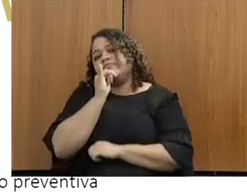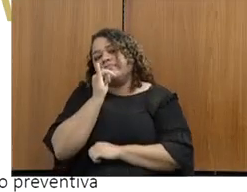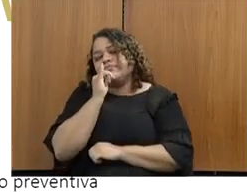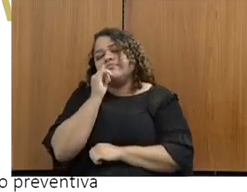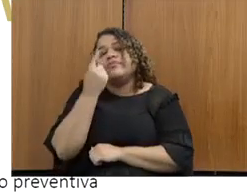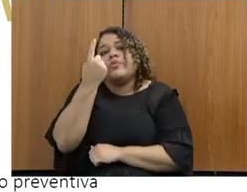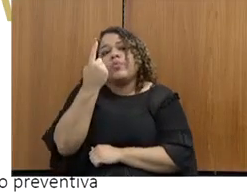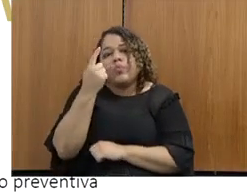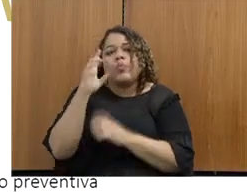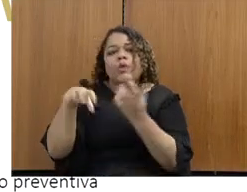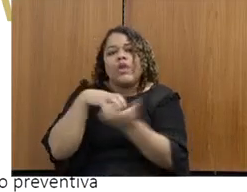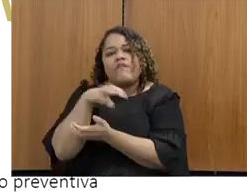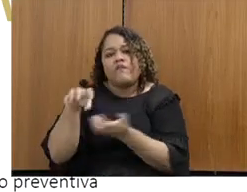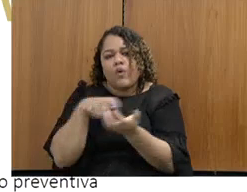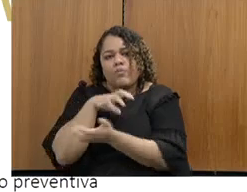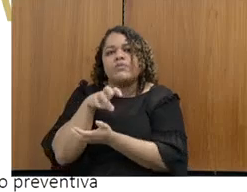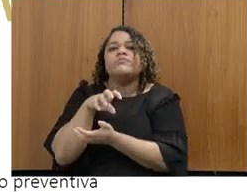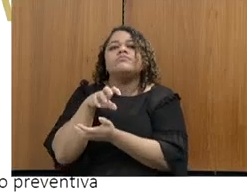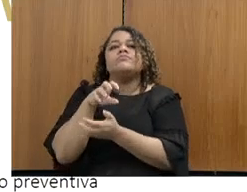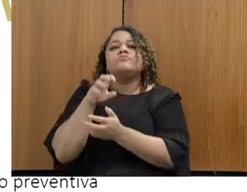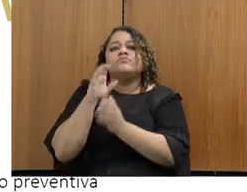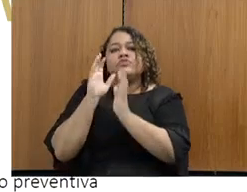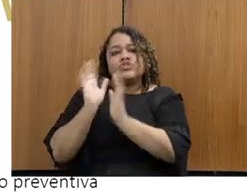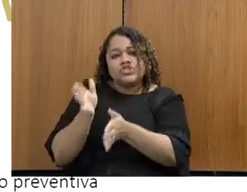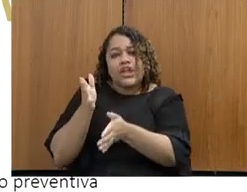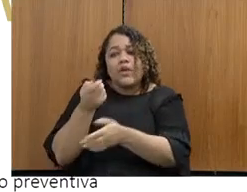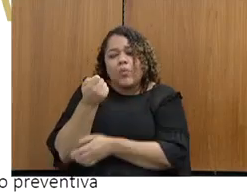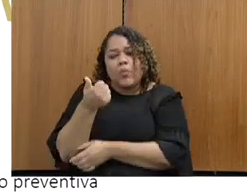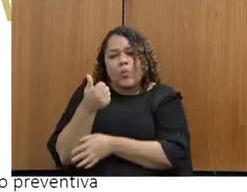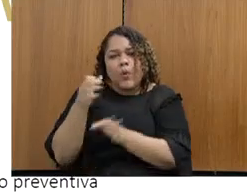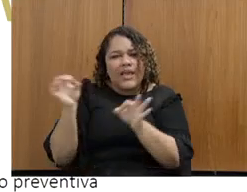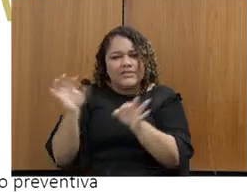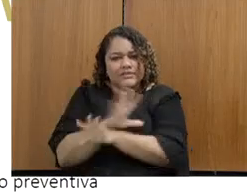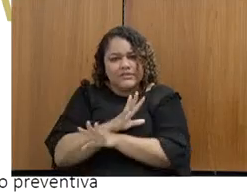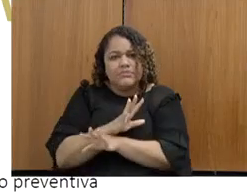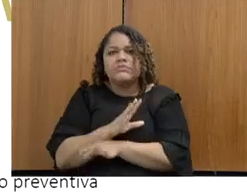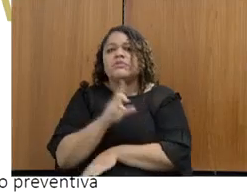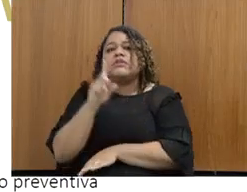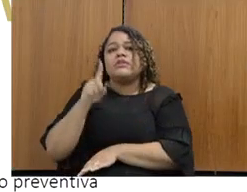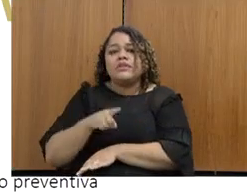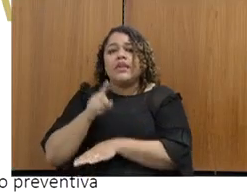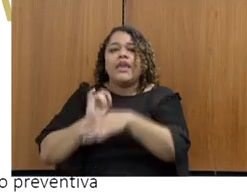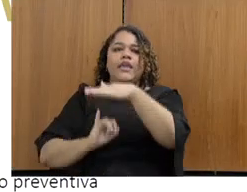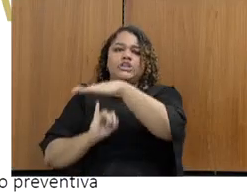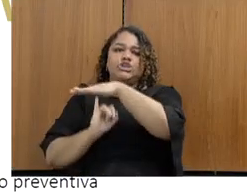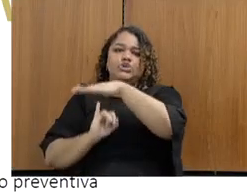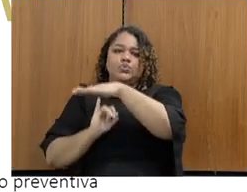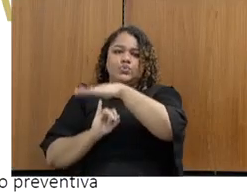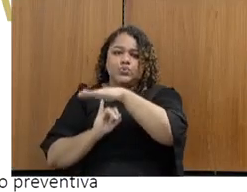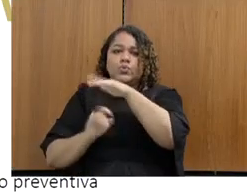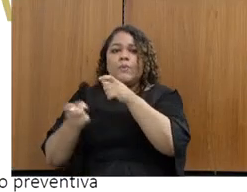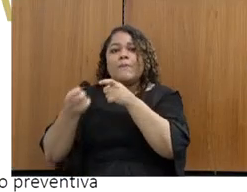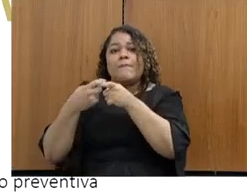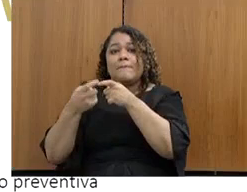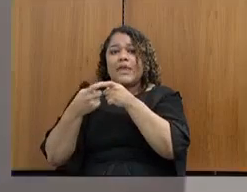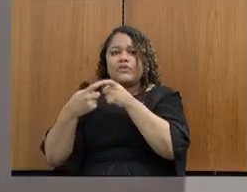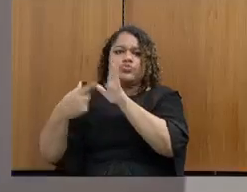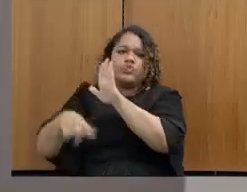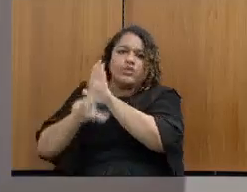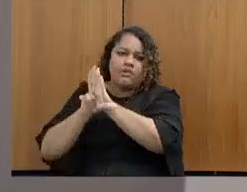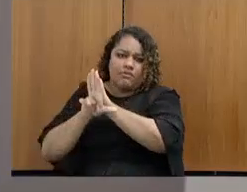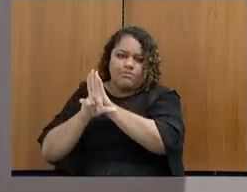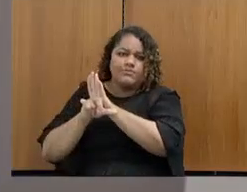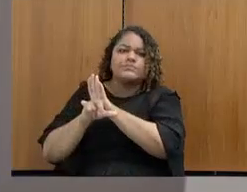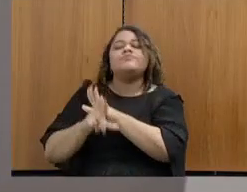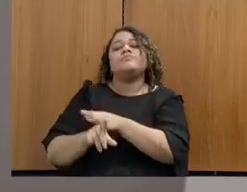também já né No estágio quase que de conclusão que é do nosso Instituto Médico Legal com aporte em torno né Doutor